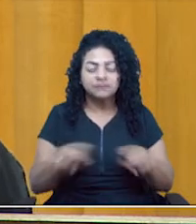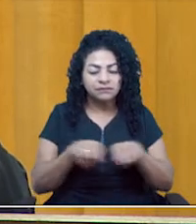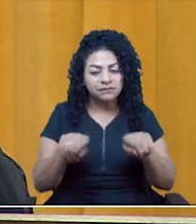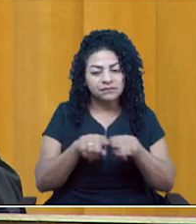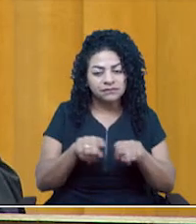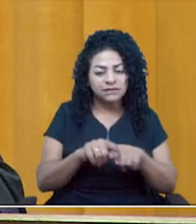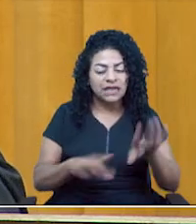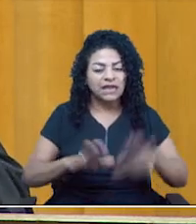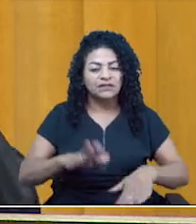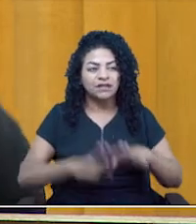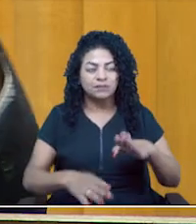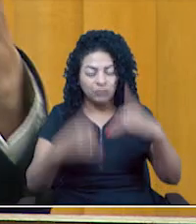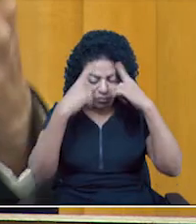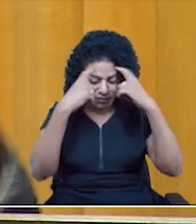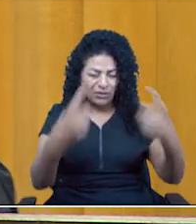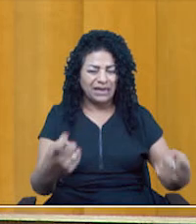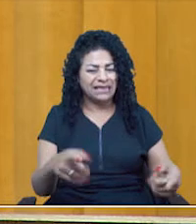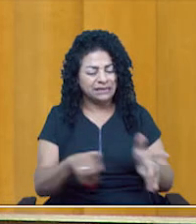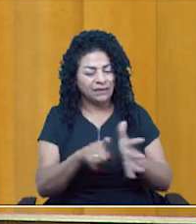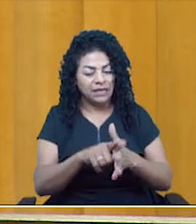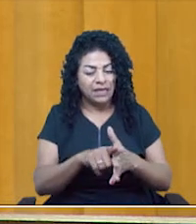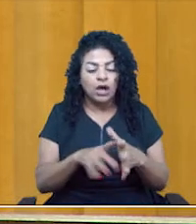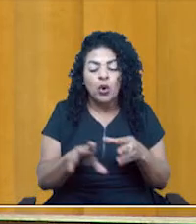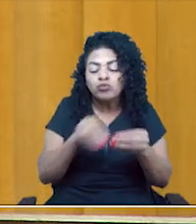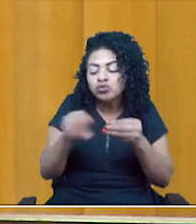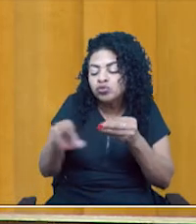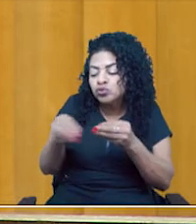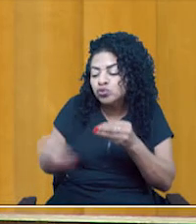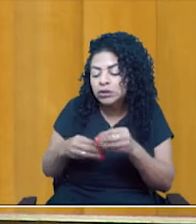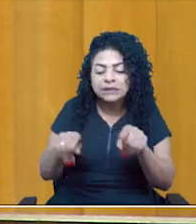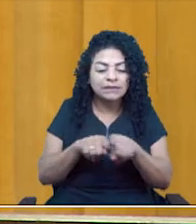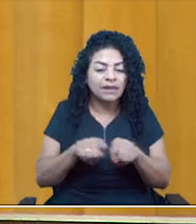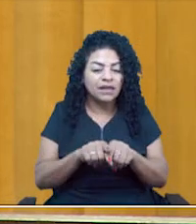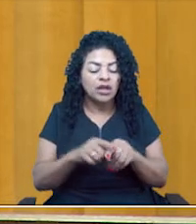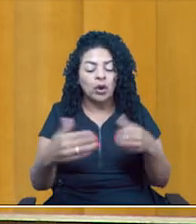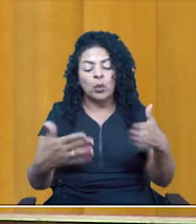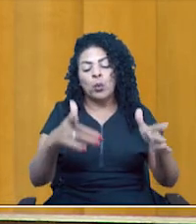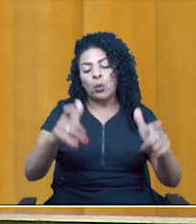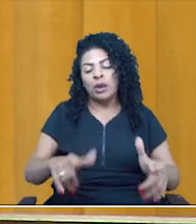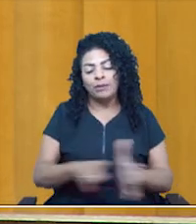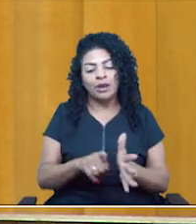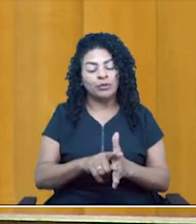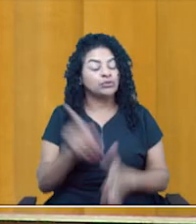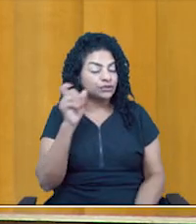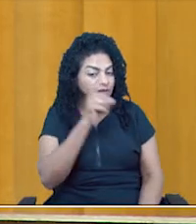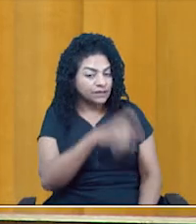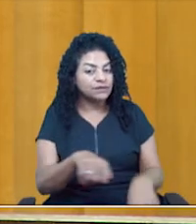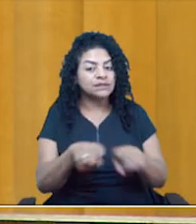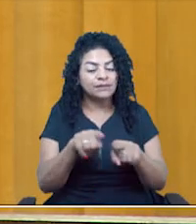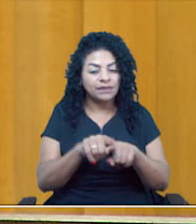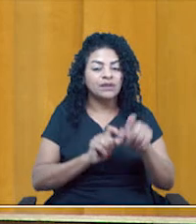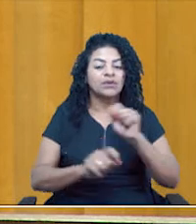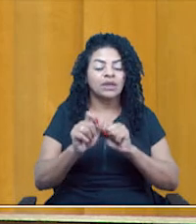outras peças, isso vai produzir um cenário extremamente complicado. Outro desrespeito também aos magistrados com